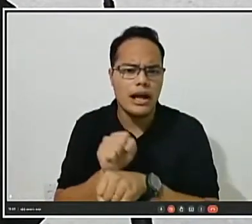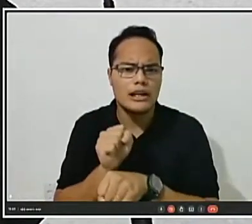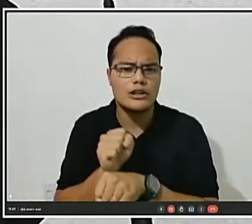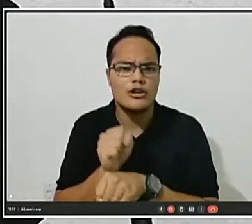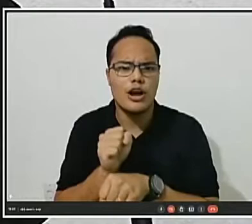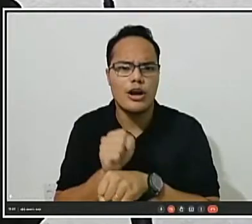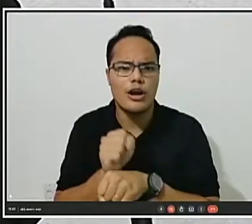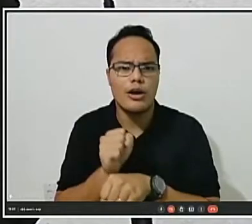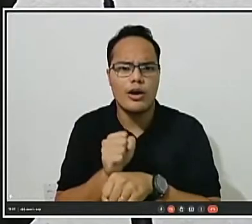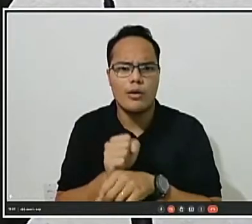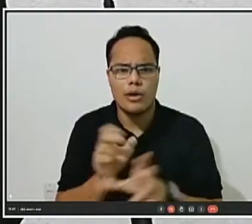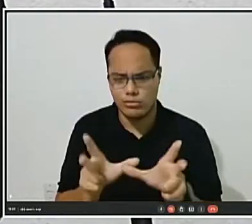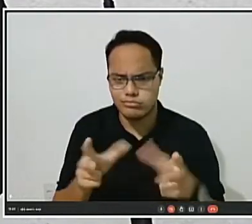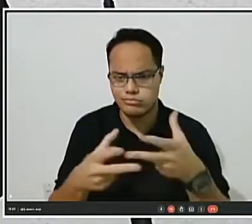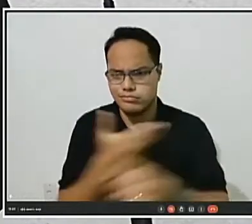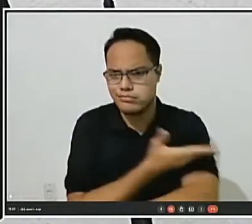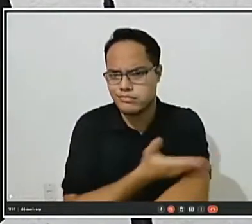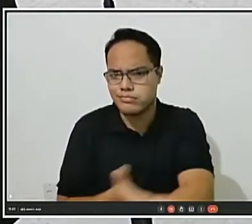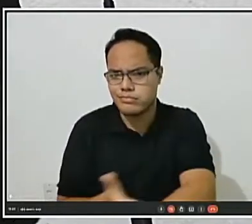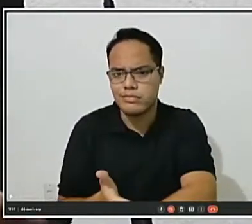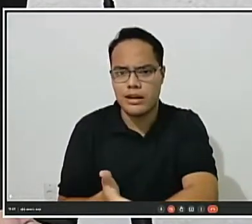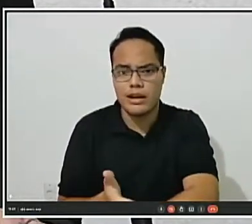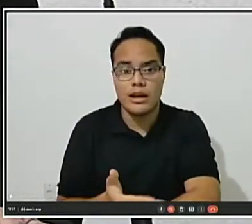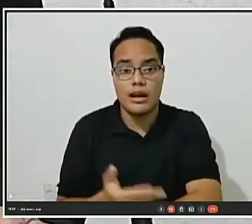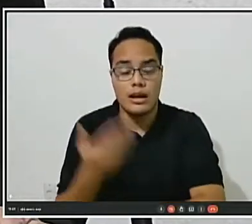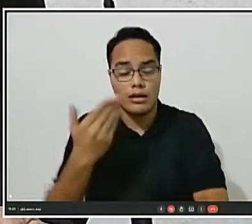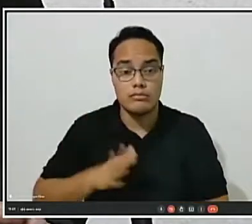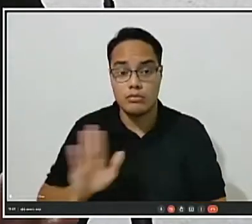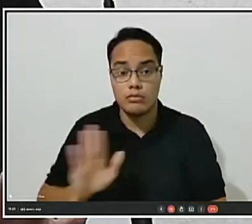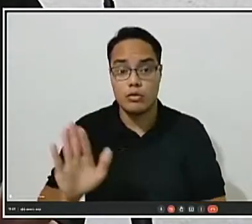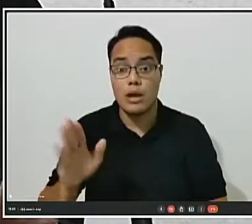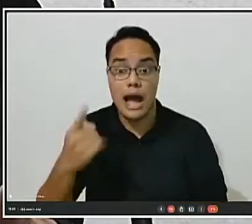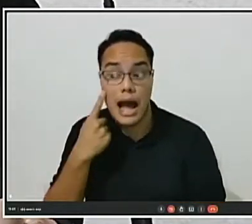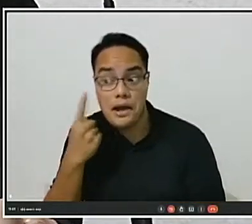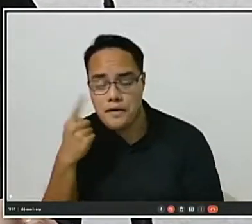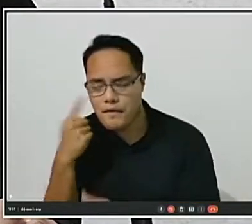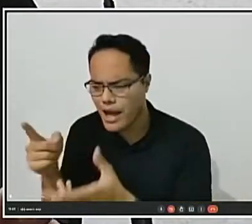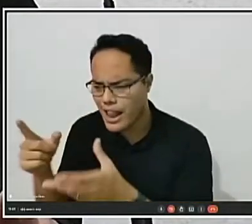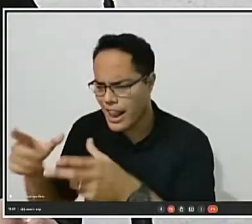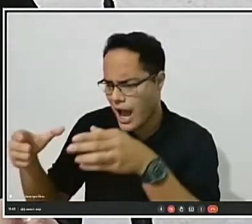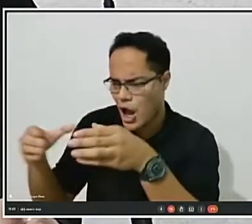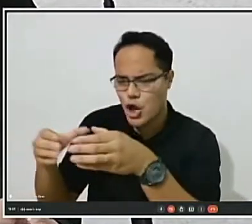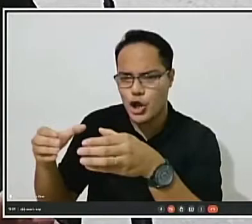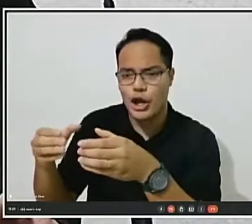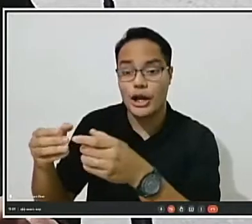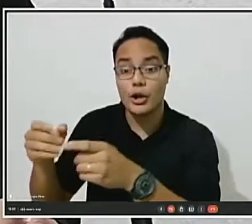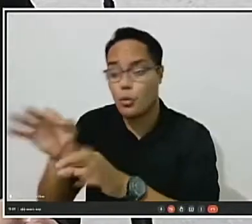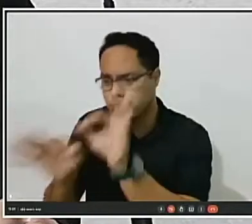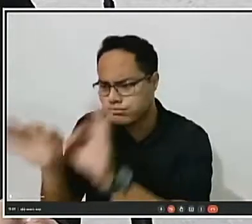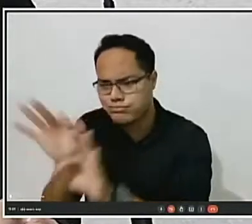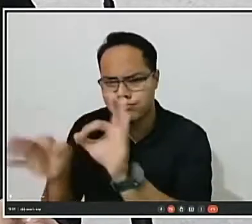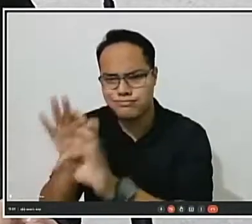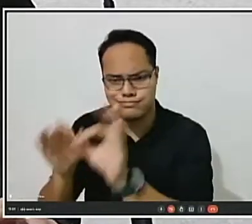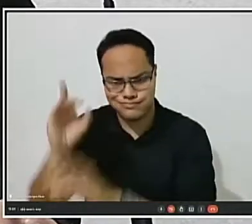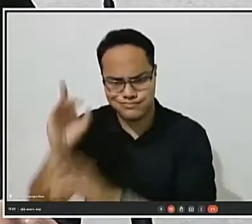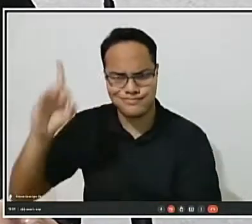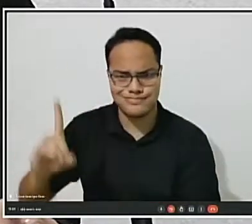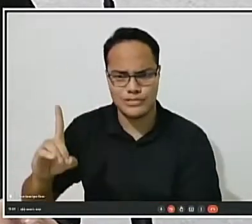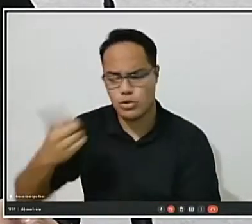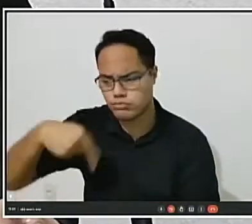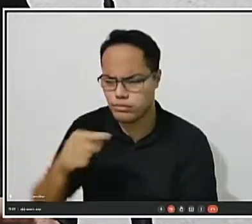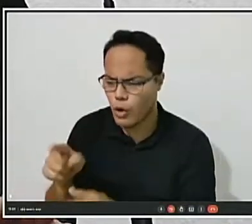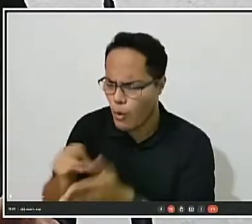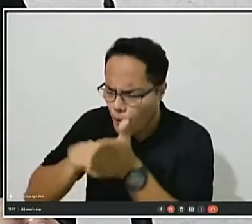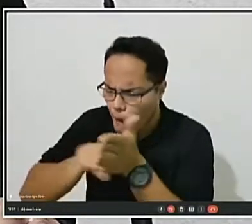o plano diretor para a Câmara, aí eles encaminham para nós analisarmos, estudarmos e, se tiver que fazer alguma emenda, para nós